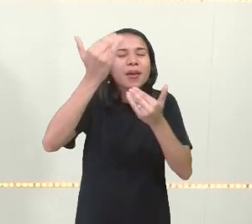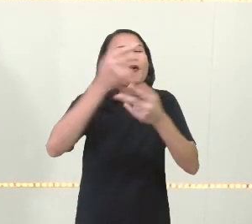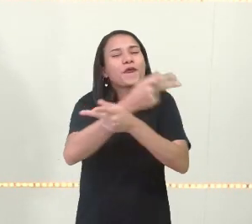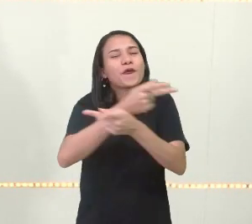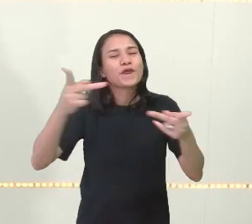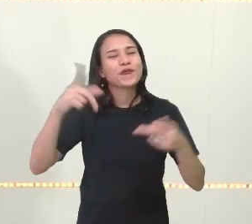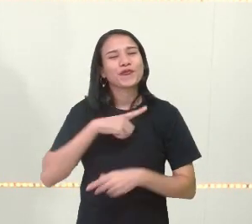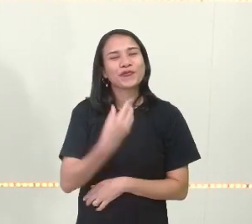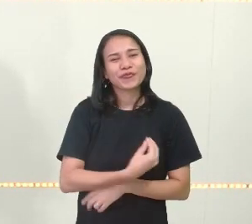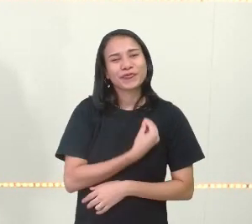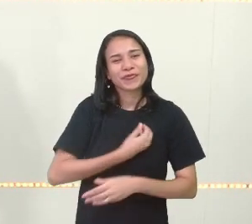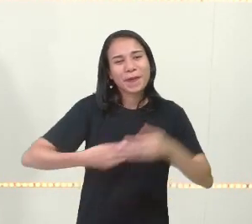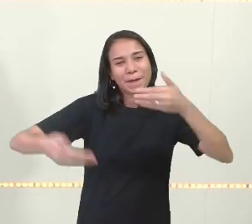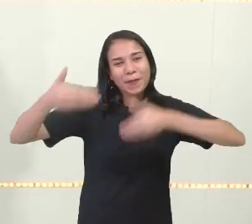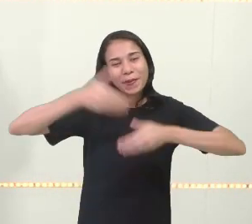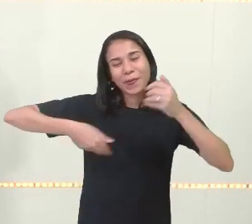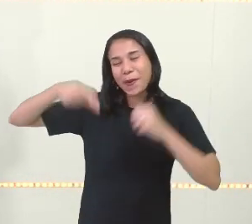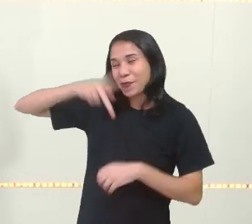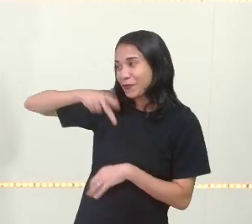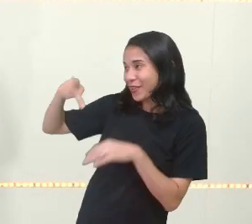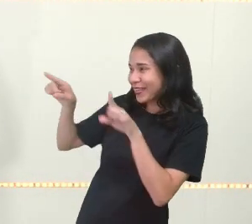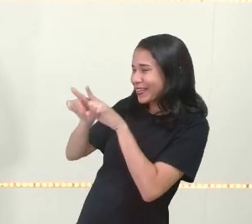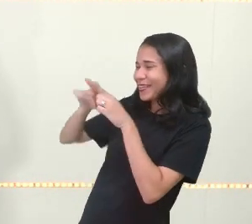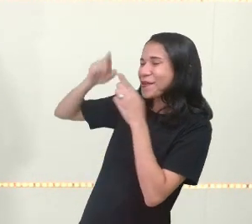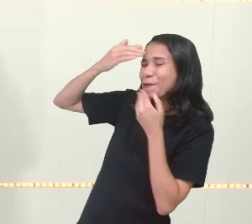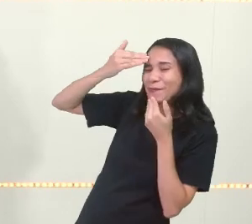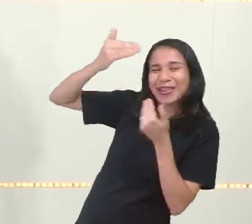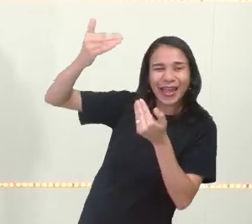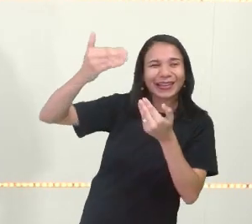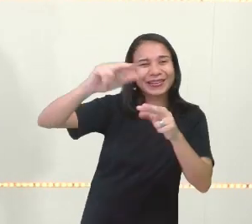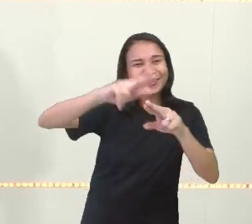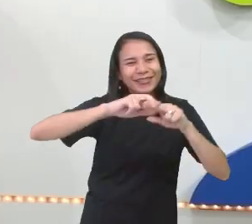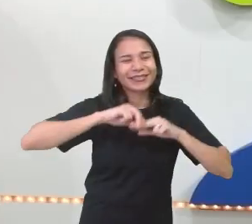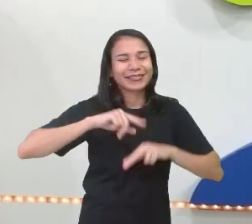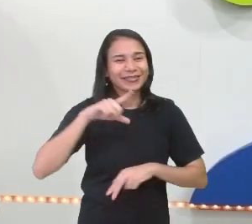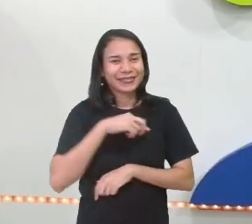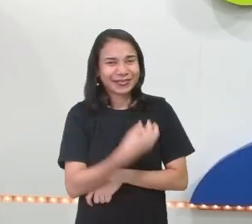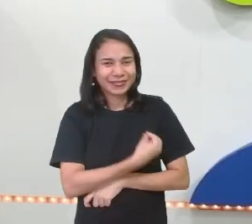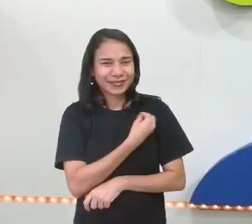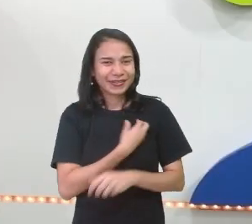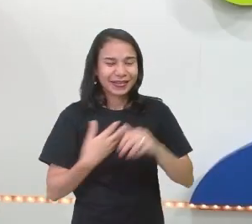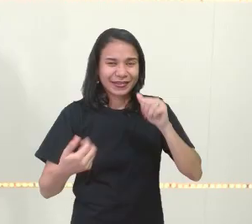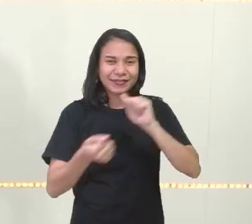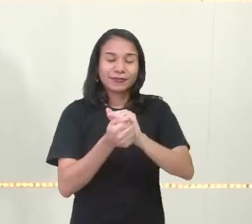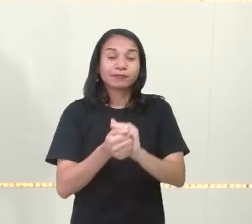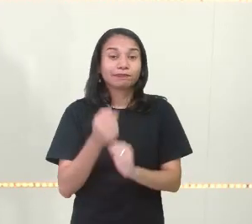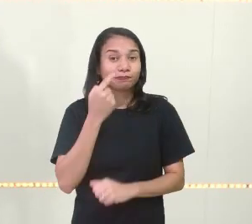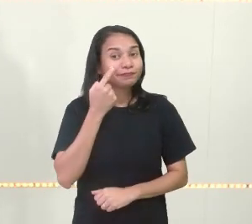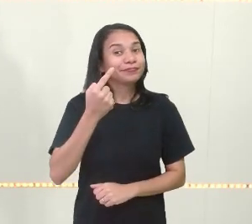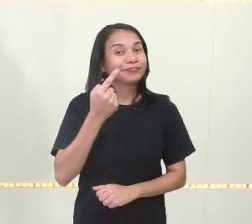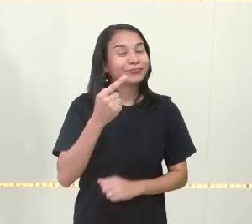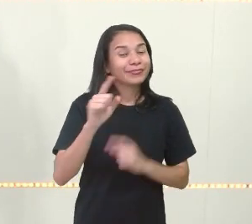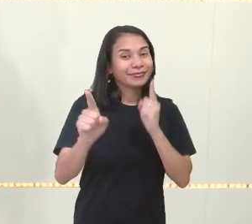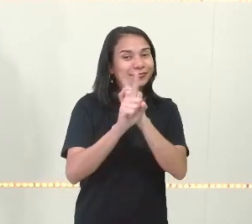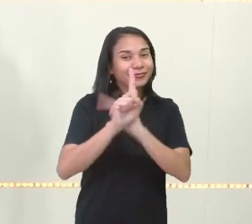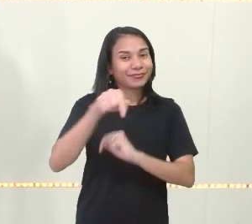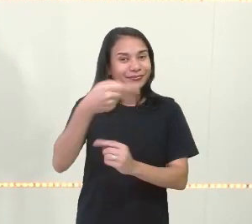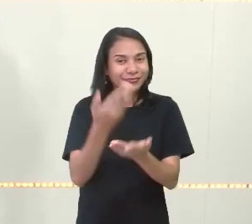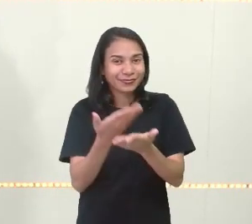vocês a presença, a participação. Professora Abigail, também muito obrigada Eu que agradeço. por estar aqui com a gente. E a gente